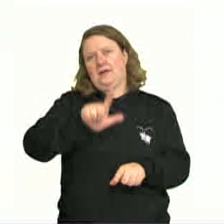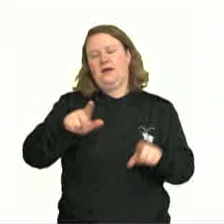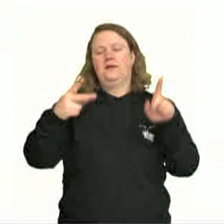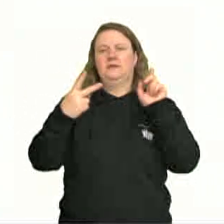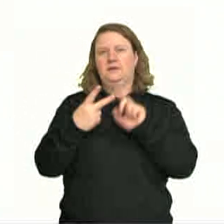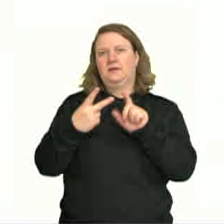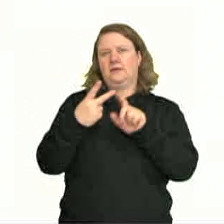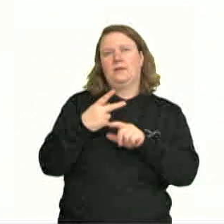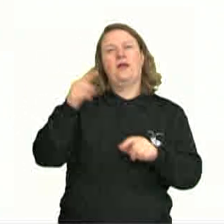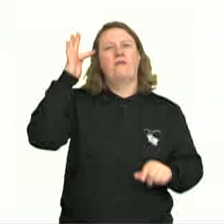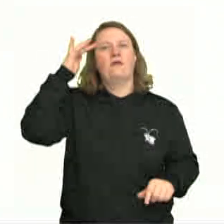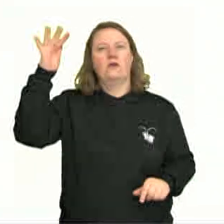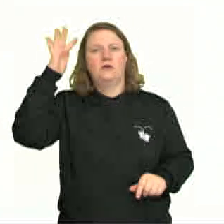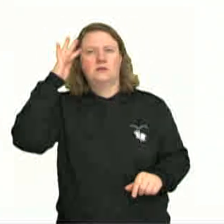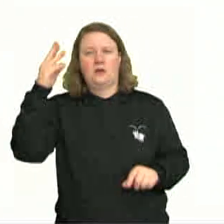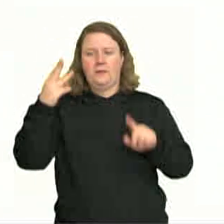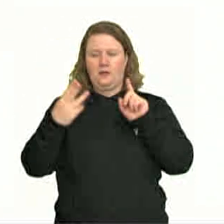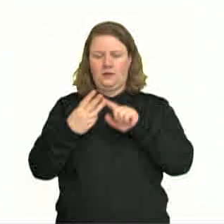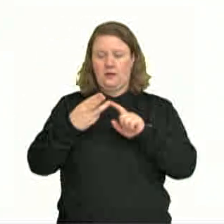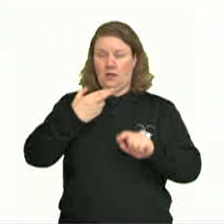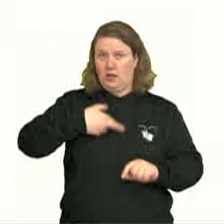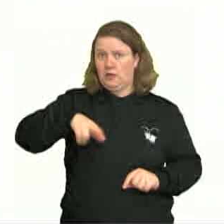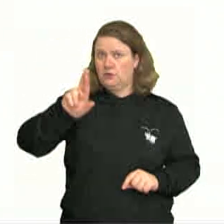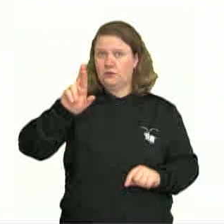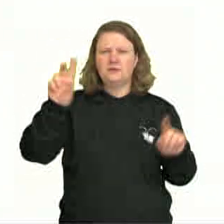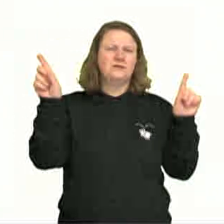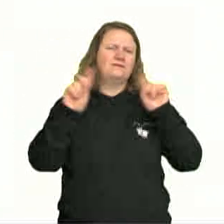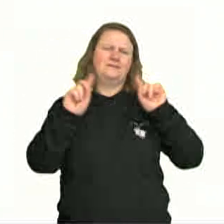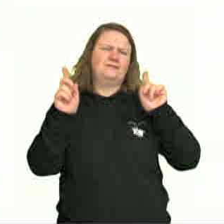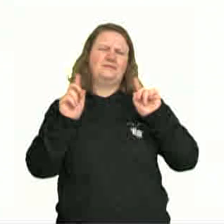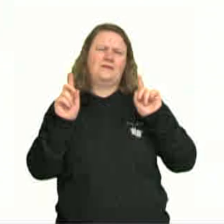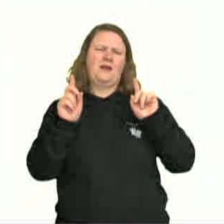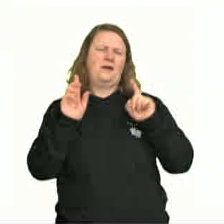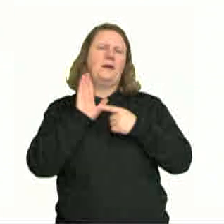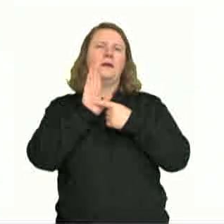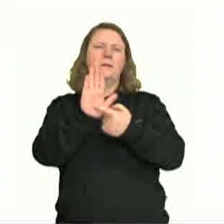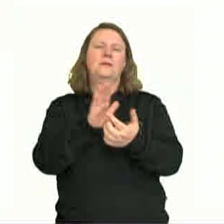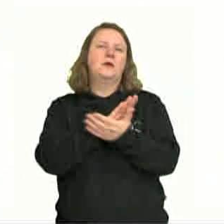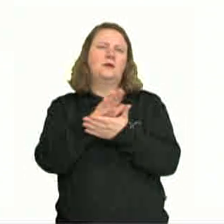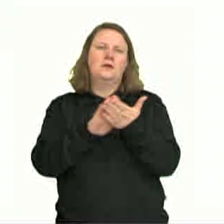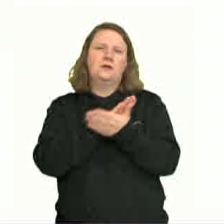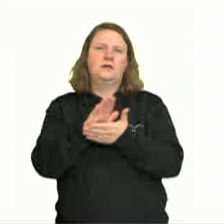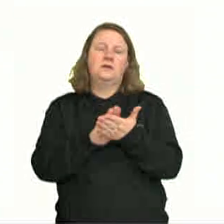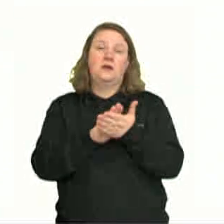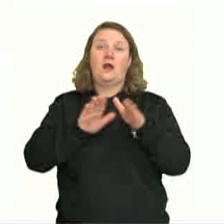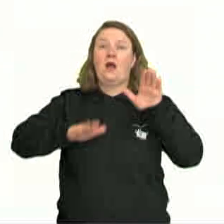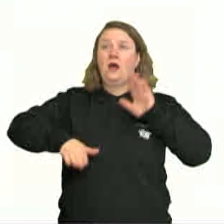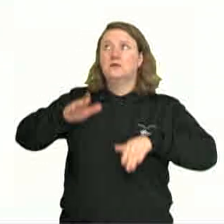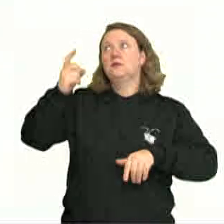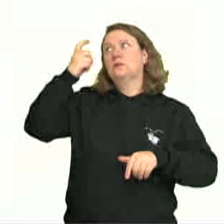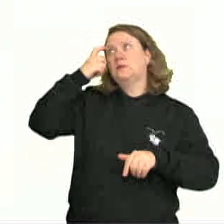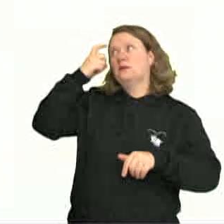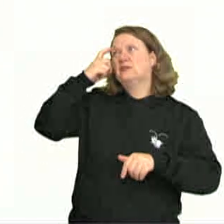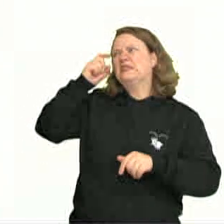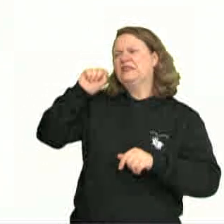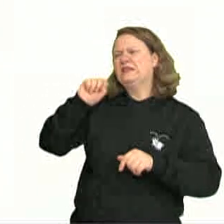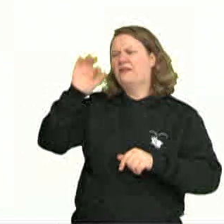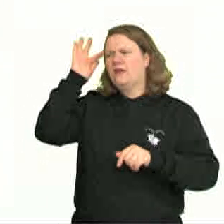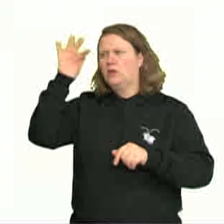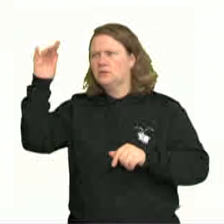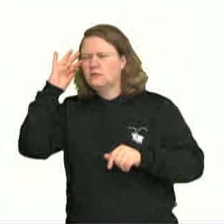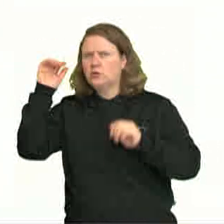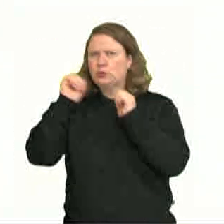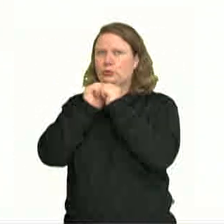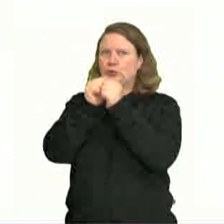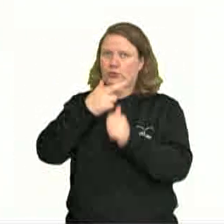discurso religioso, né? A gente costuma associar a religiosidade a textos filosóficos, mas não são coincidentes,